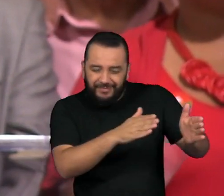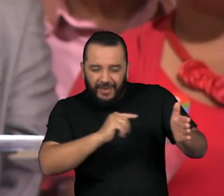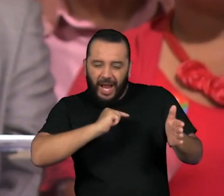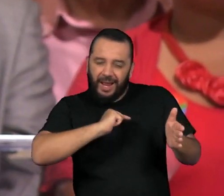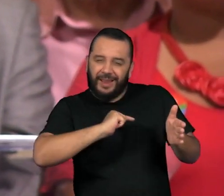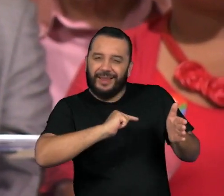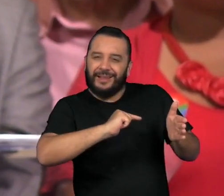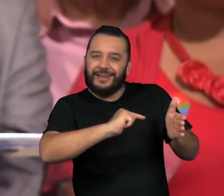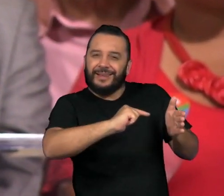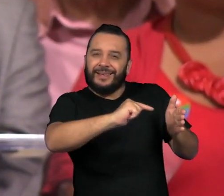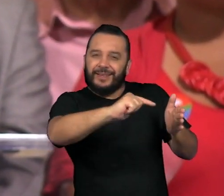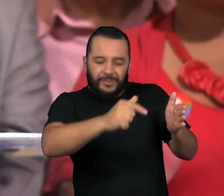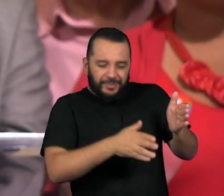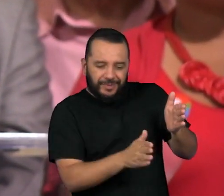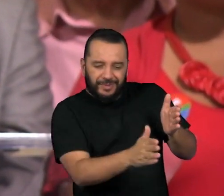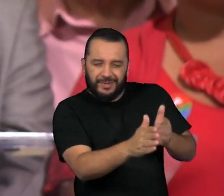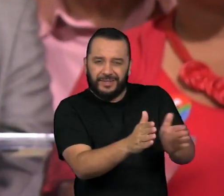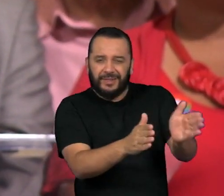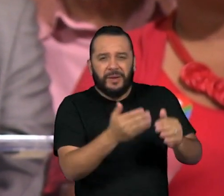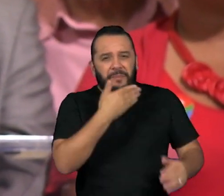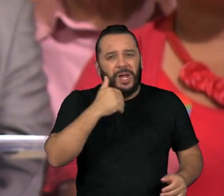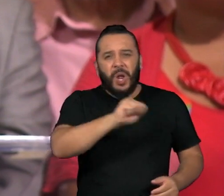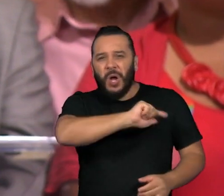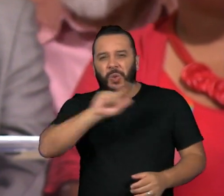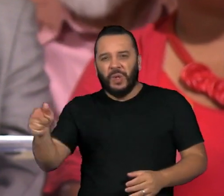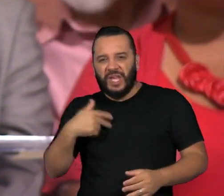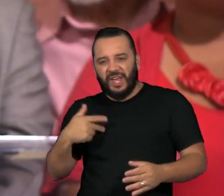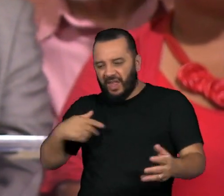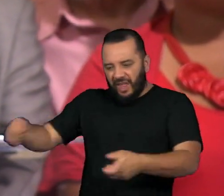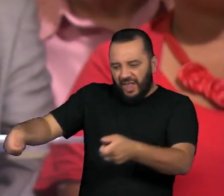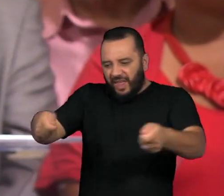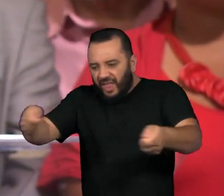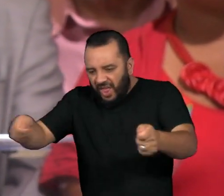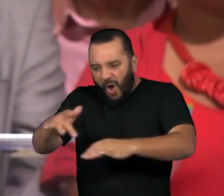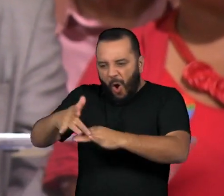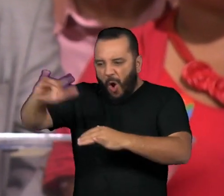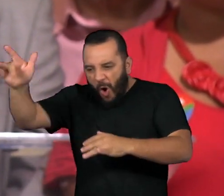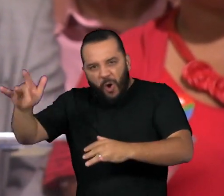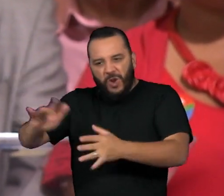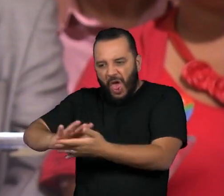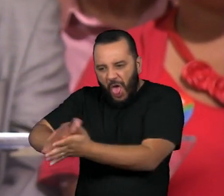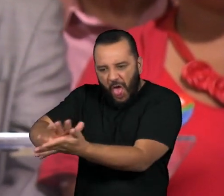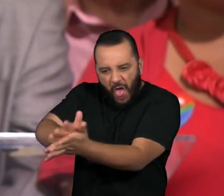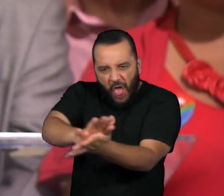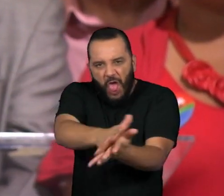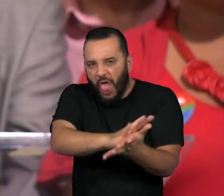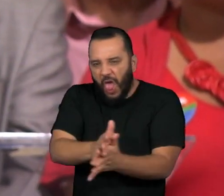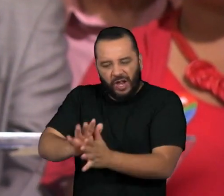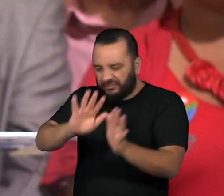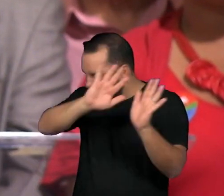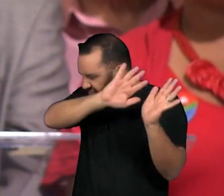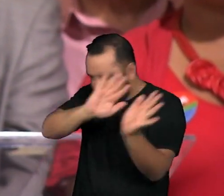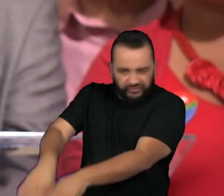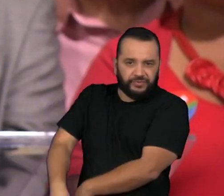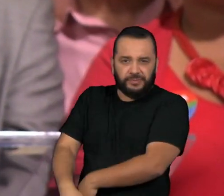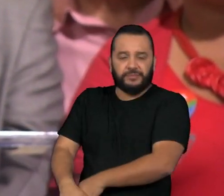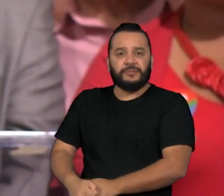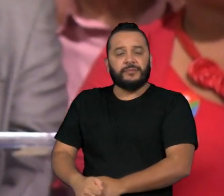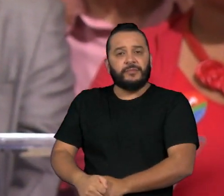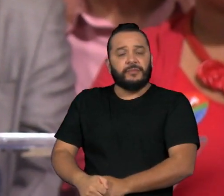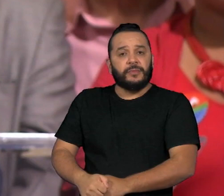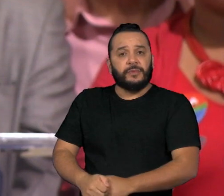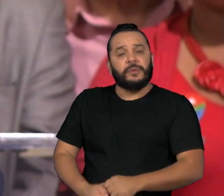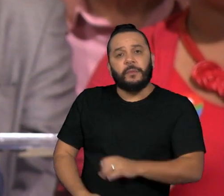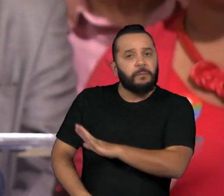às custas do mercúrio que mata a fauna e coloca em risco a vida humana. Quando uma criança indígena